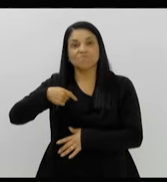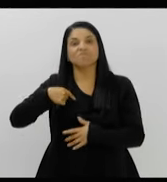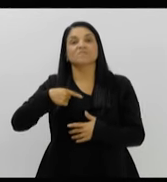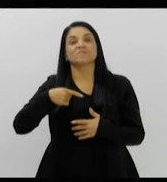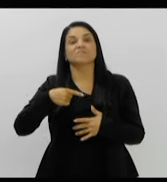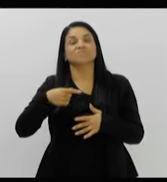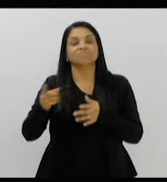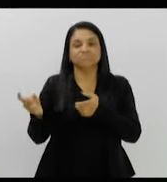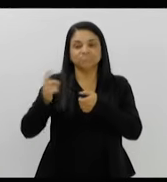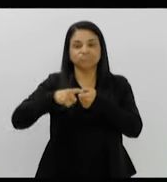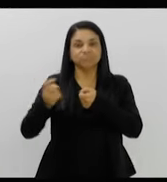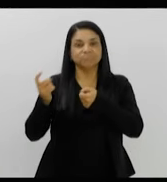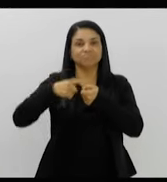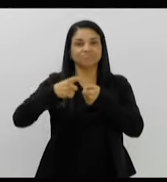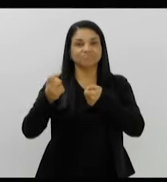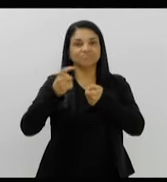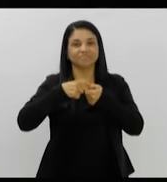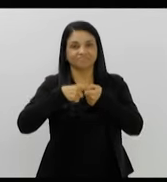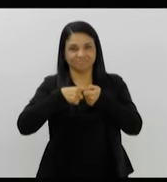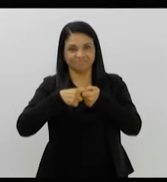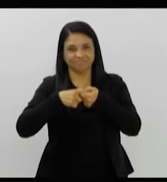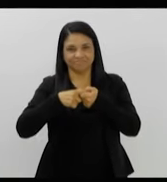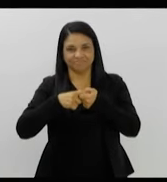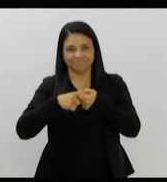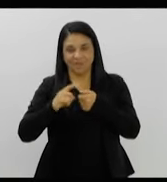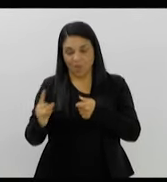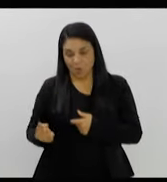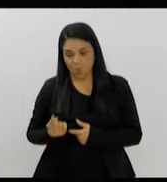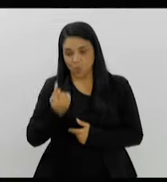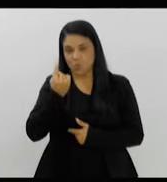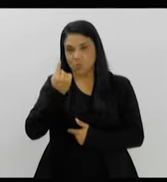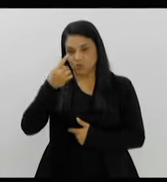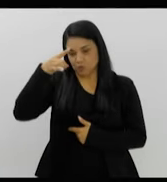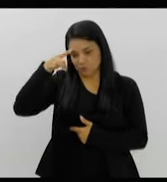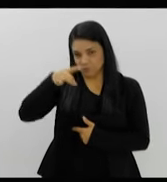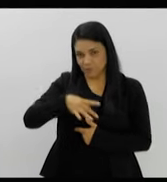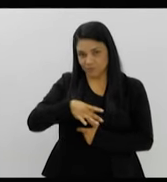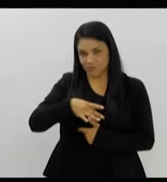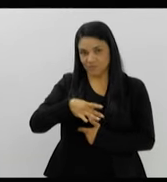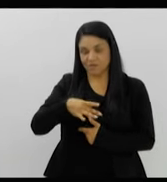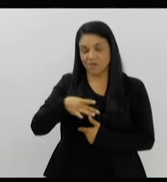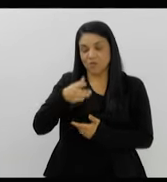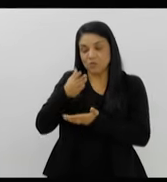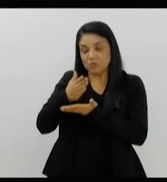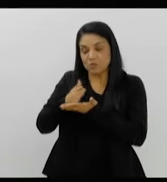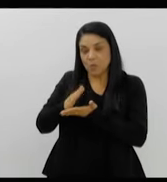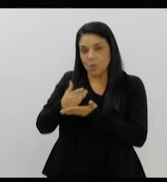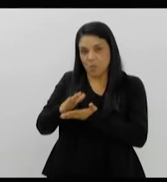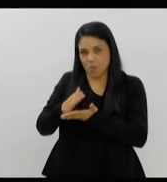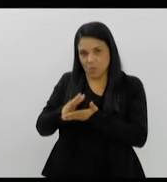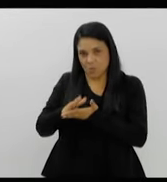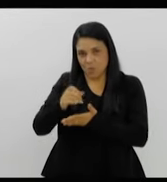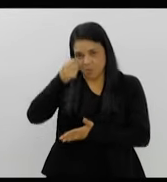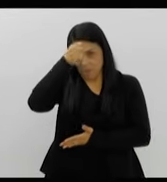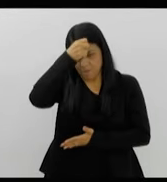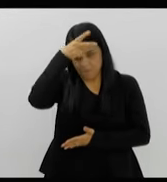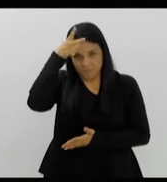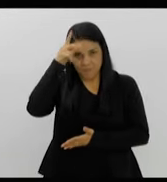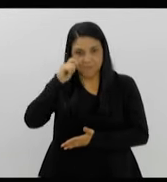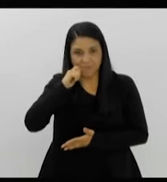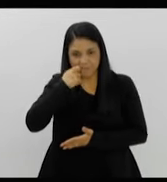esses Ele É O Último dos Moicanos é aquele que não para